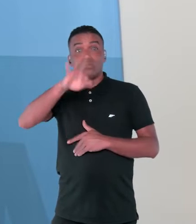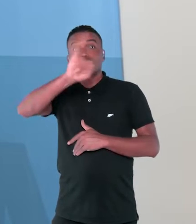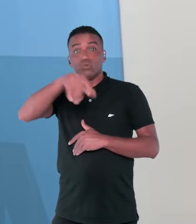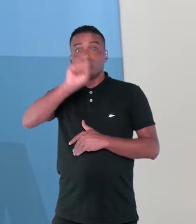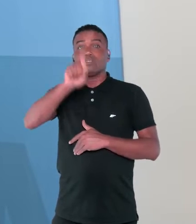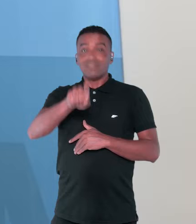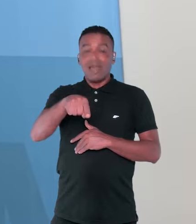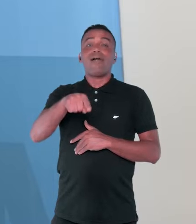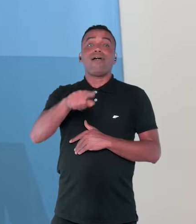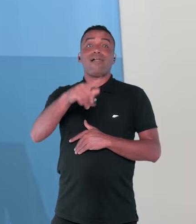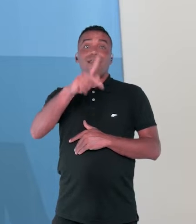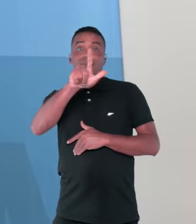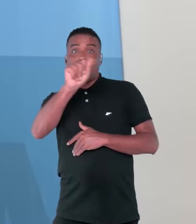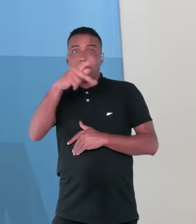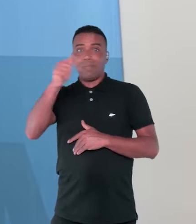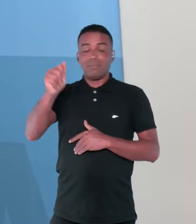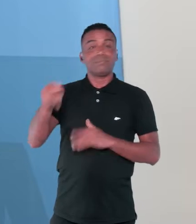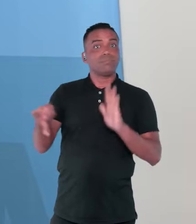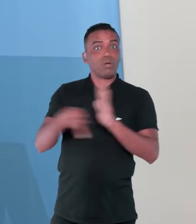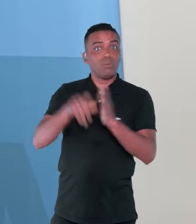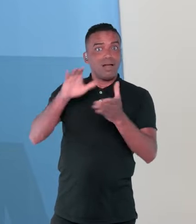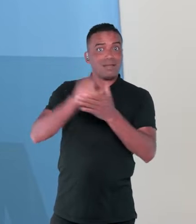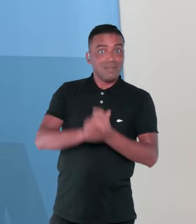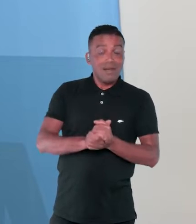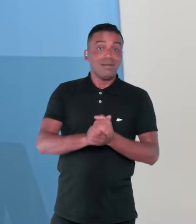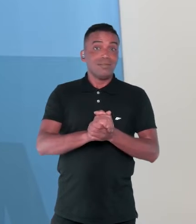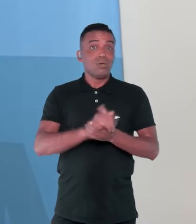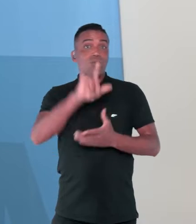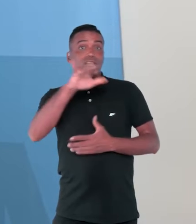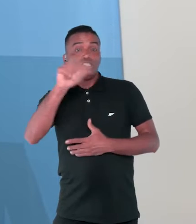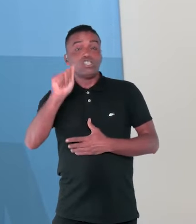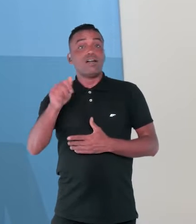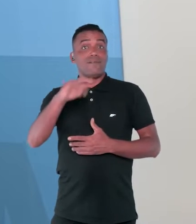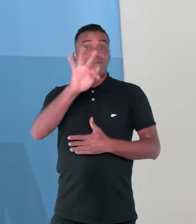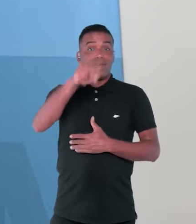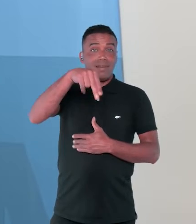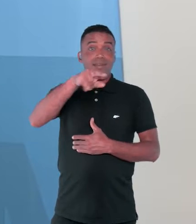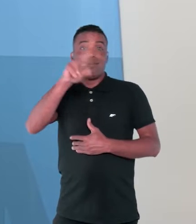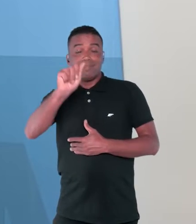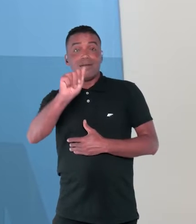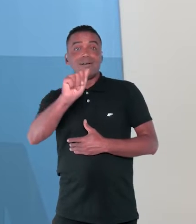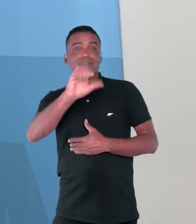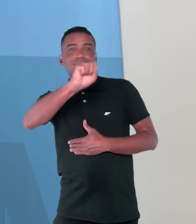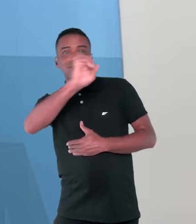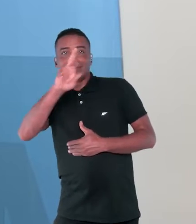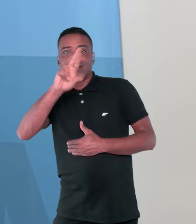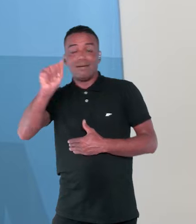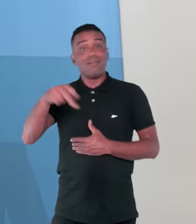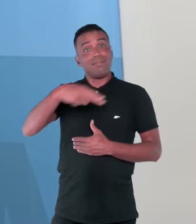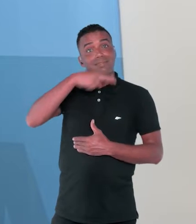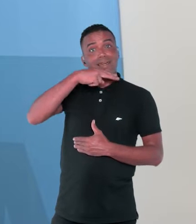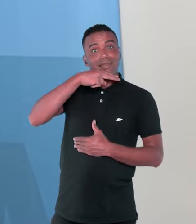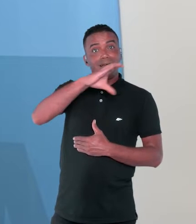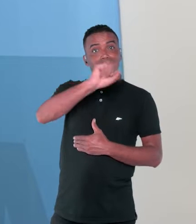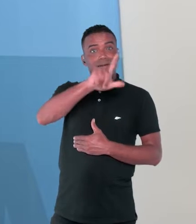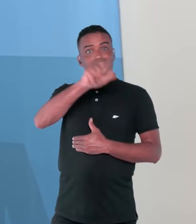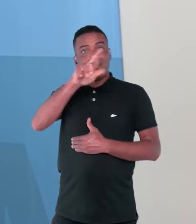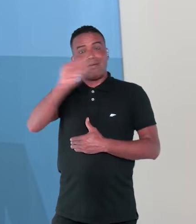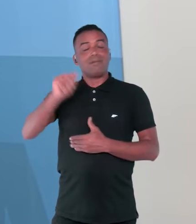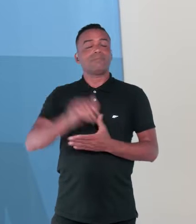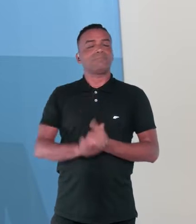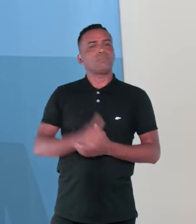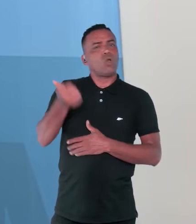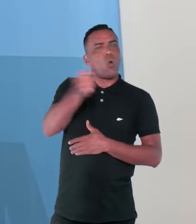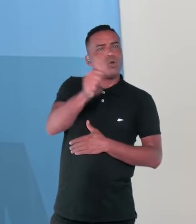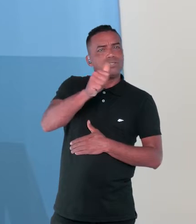com Nídia, tem 2 filhas, Fernanda e Sara, e uma neta, a Clara. Começou a trabalhar aos 11 anos